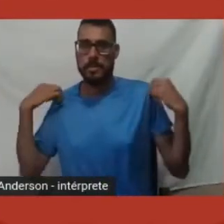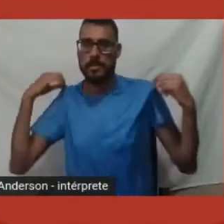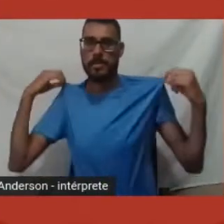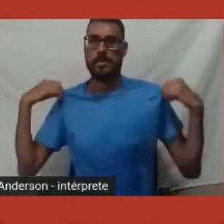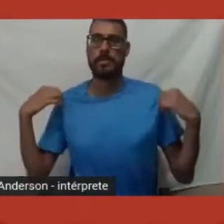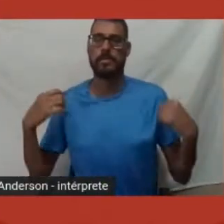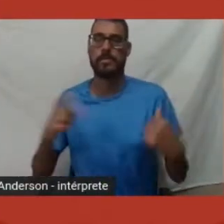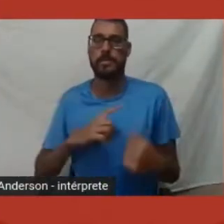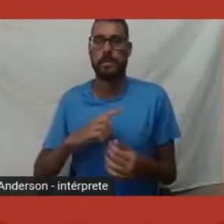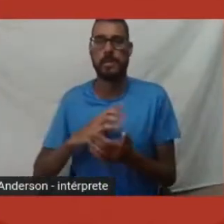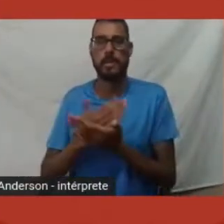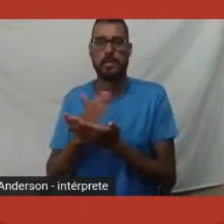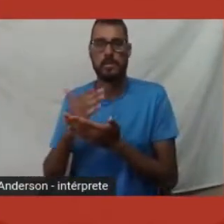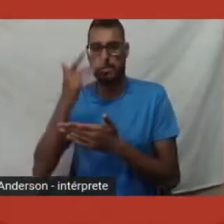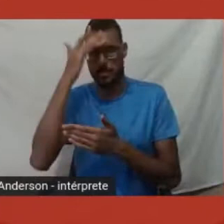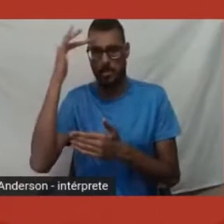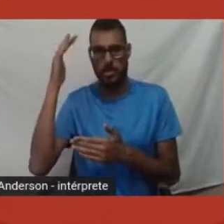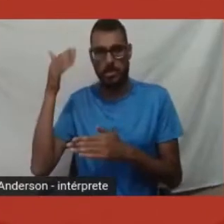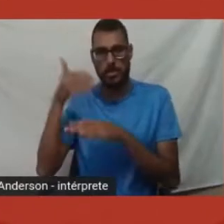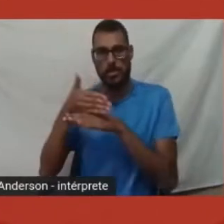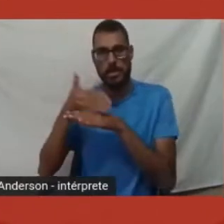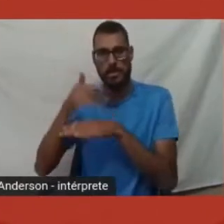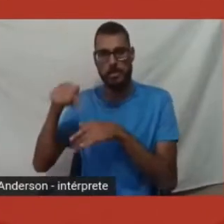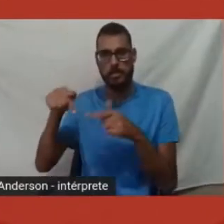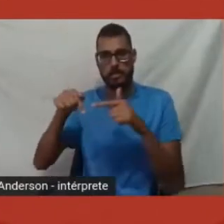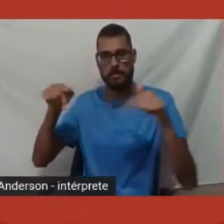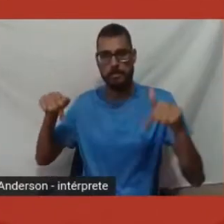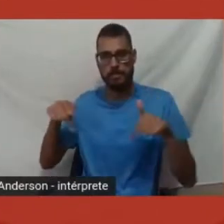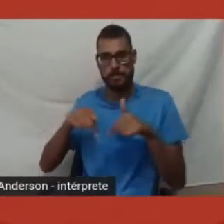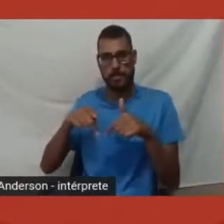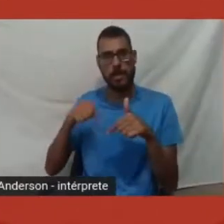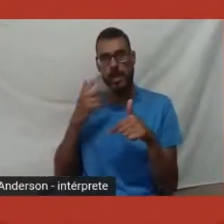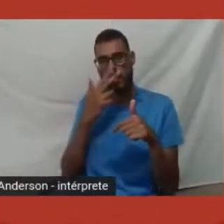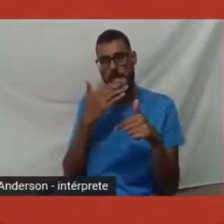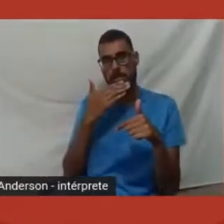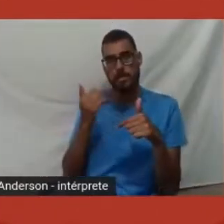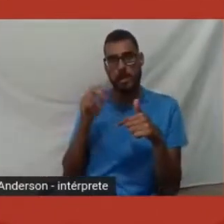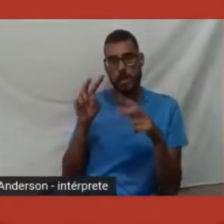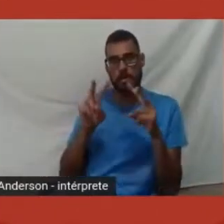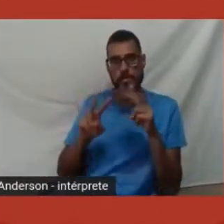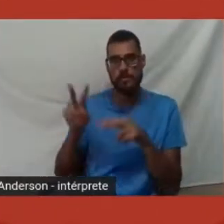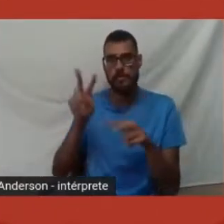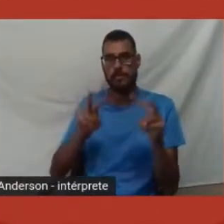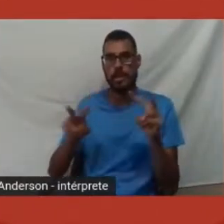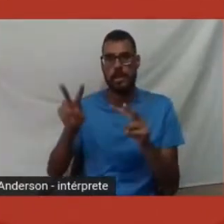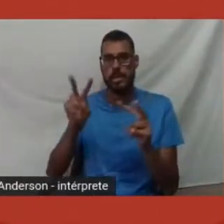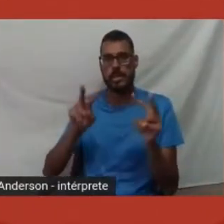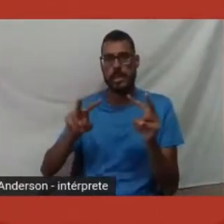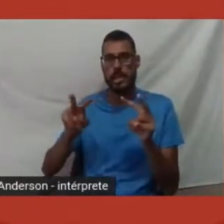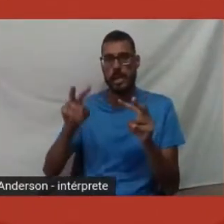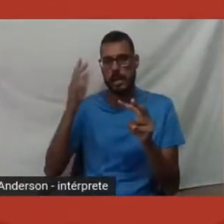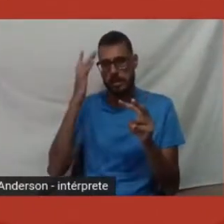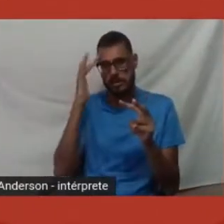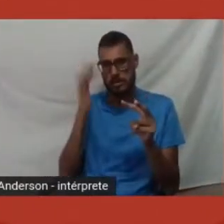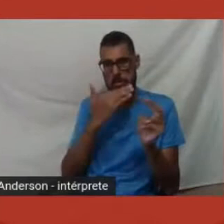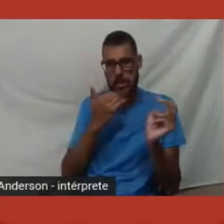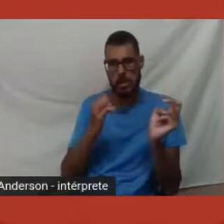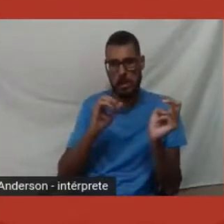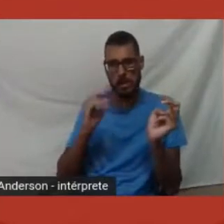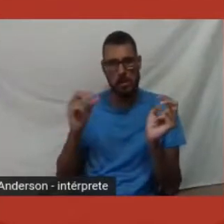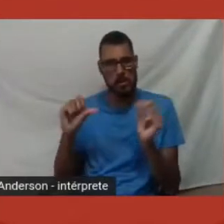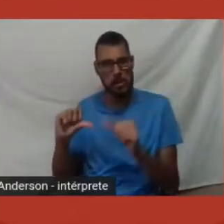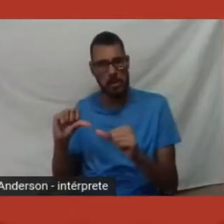sala, tá? Aí todo mundo entra lá, porque aí fica mais fácil de visualizar. Não sei se é melhor ou pior.